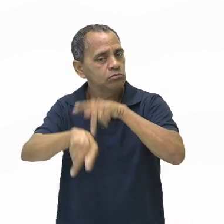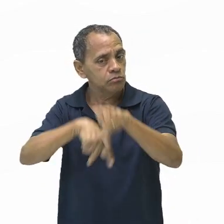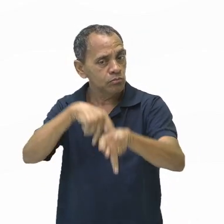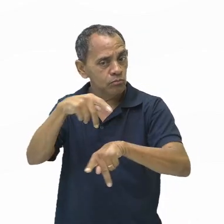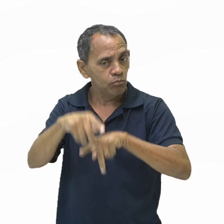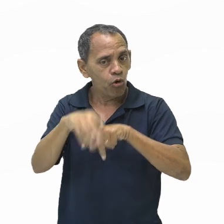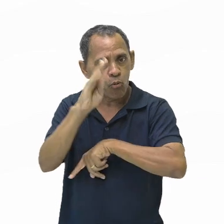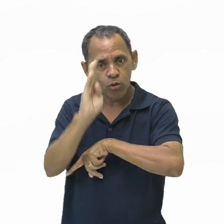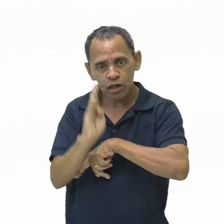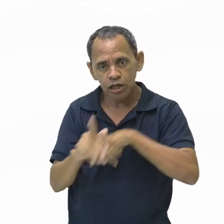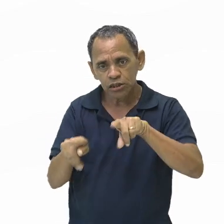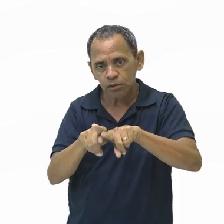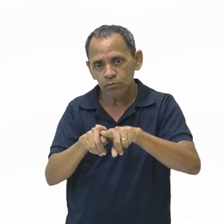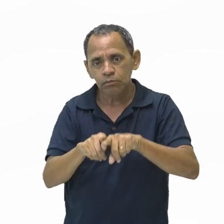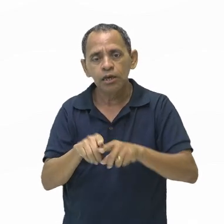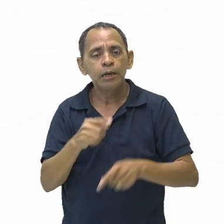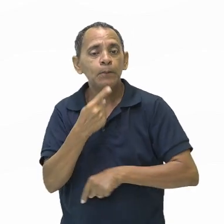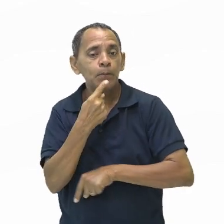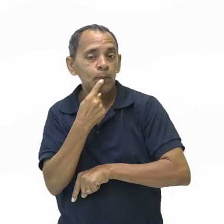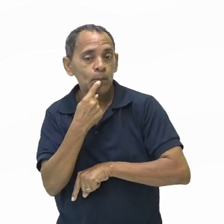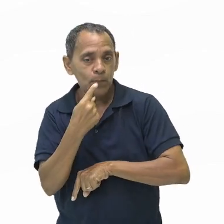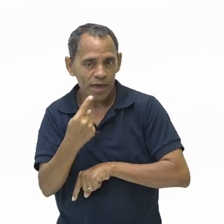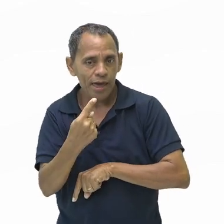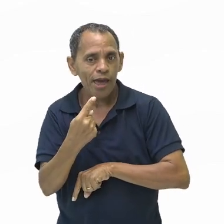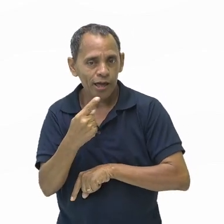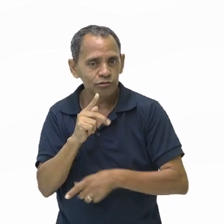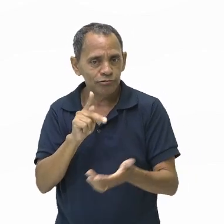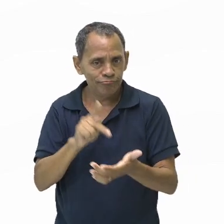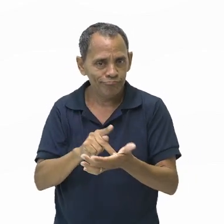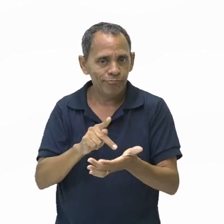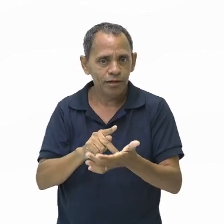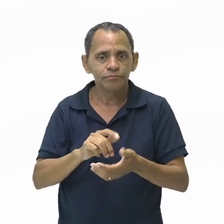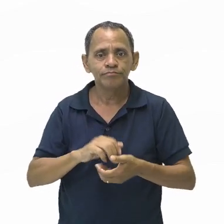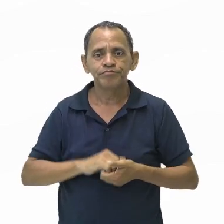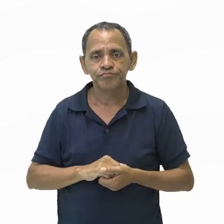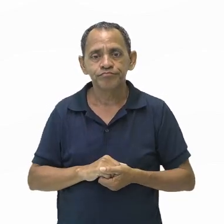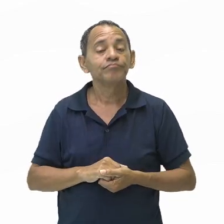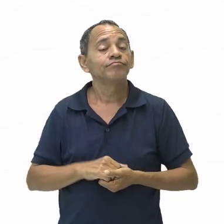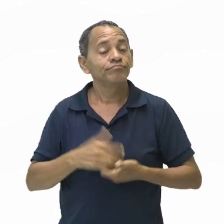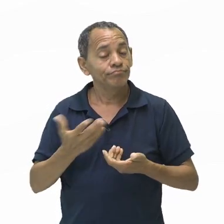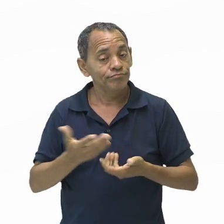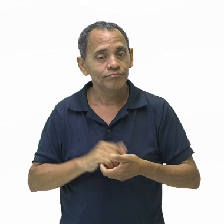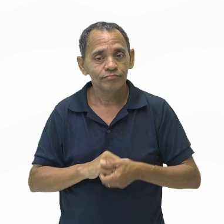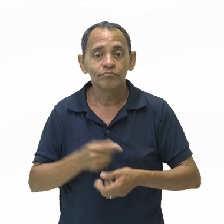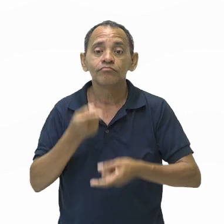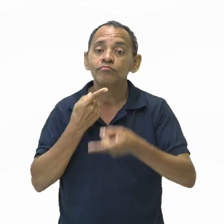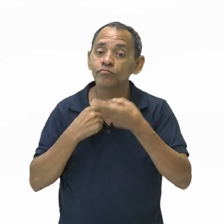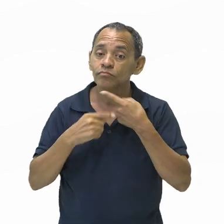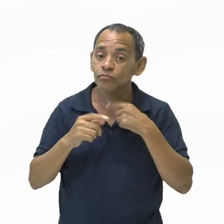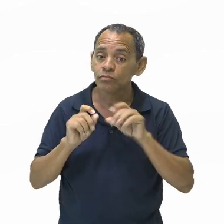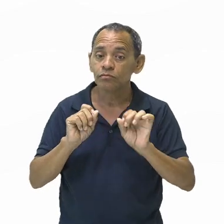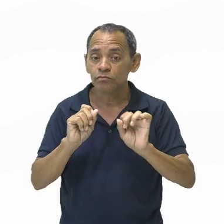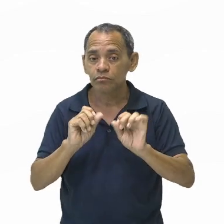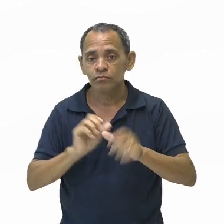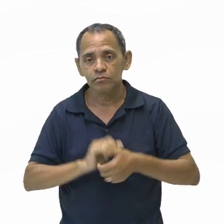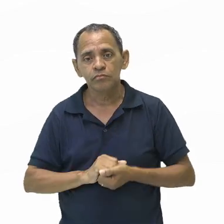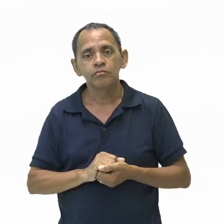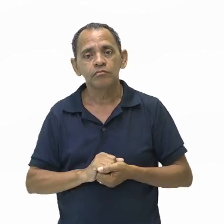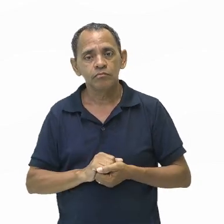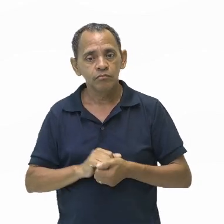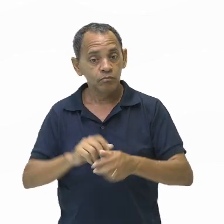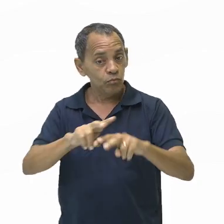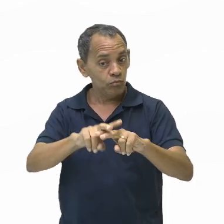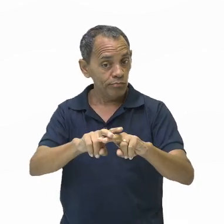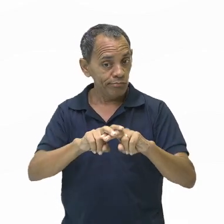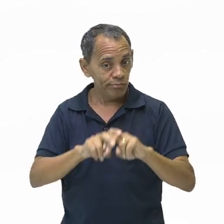chegar mais próximo da realidade. Então, esse era o desejo. Então, como a gente vai fazer? Por isso que é um pré-modernismo,